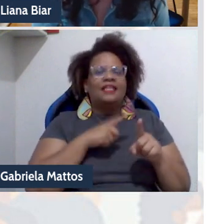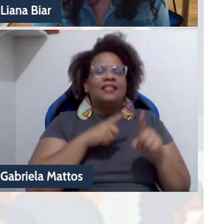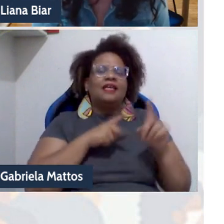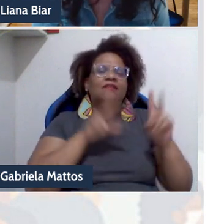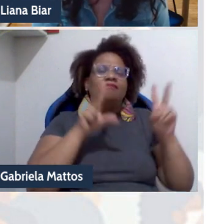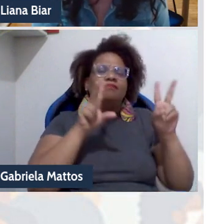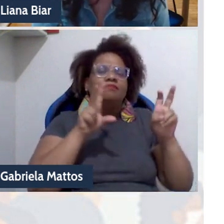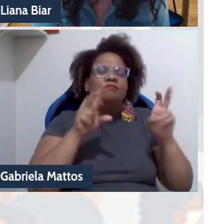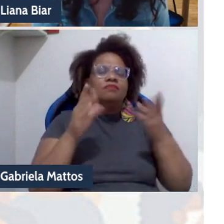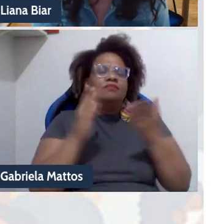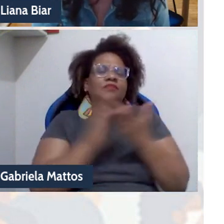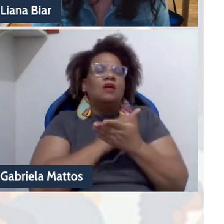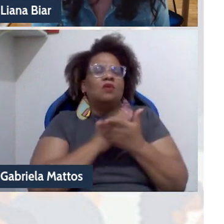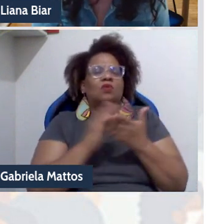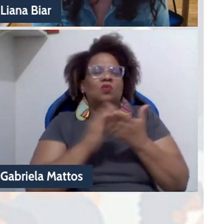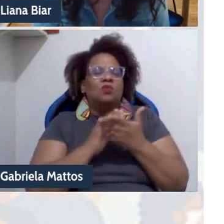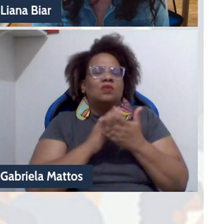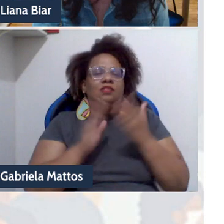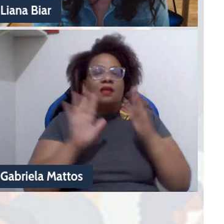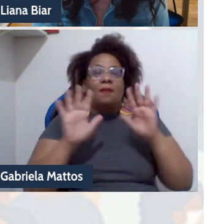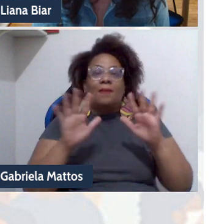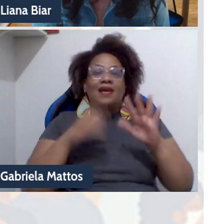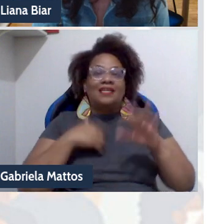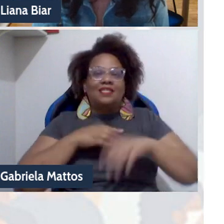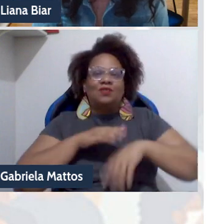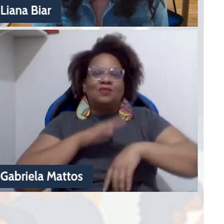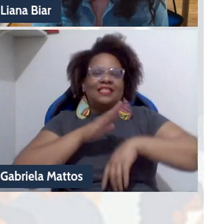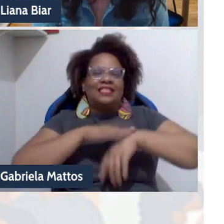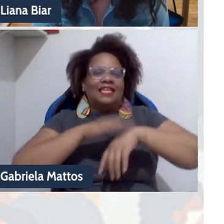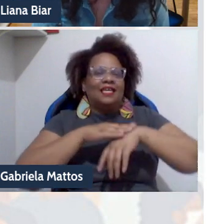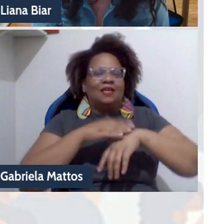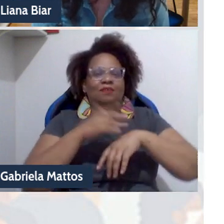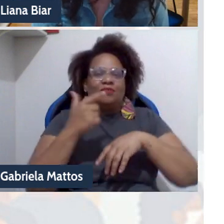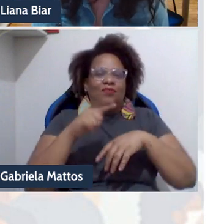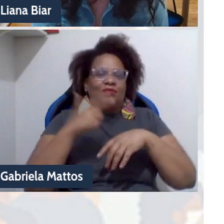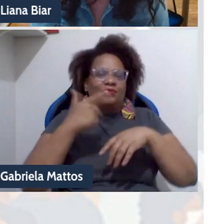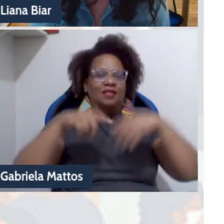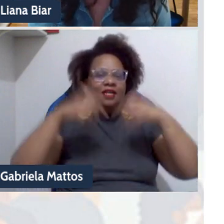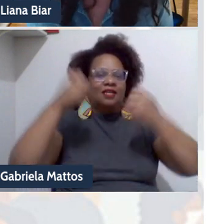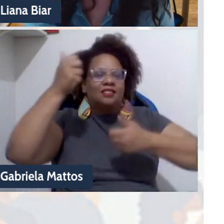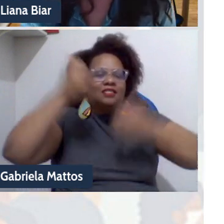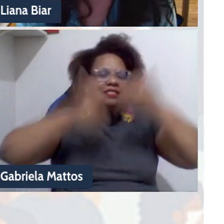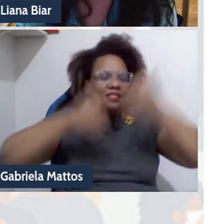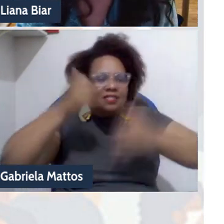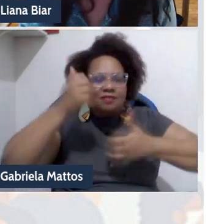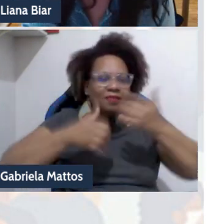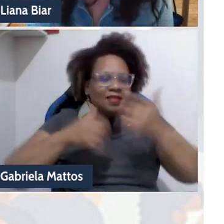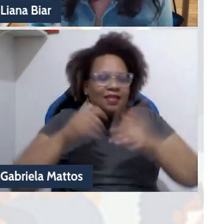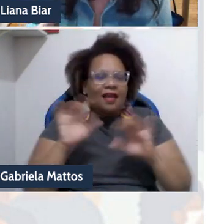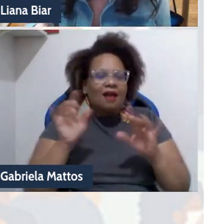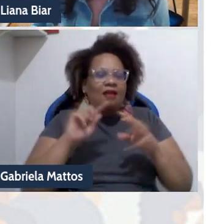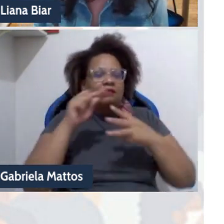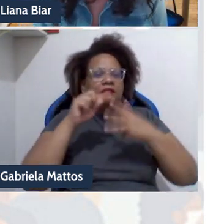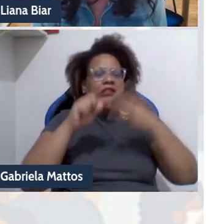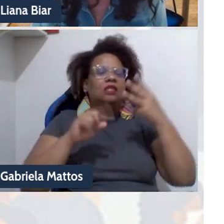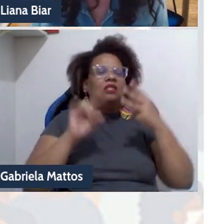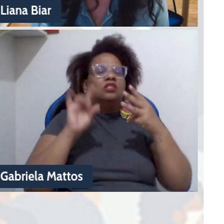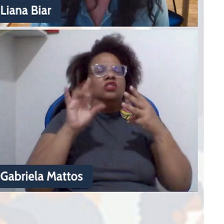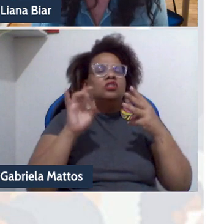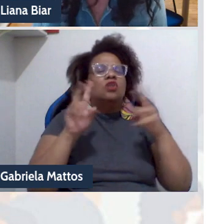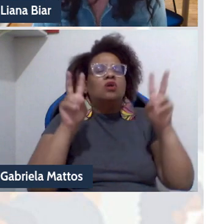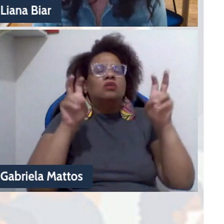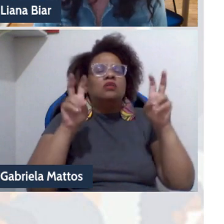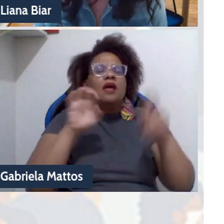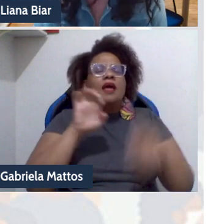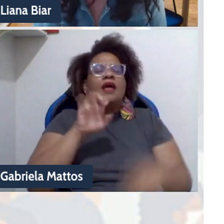tempo de desenvolver aqui, né? Vou só mencionar brevemente, né? Uma questão epistemológica,